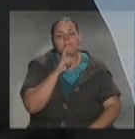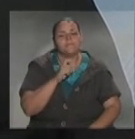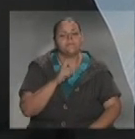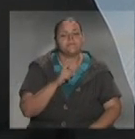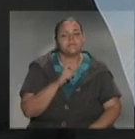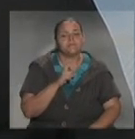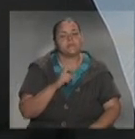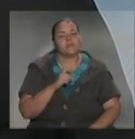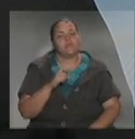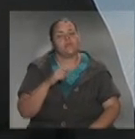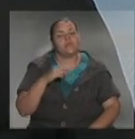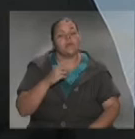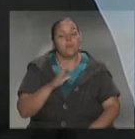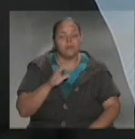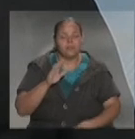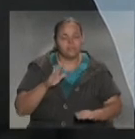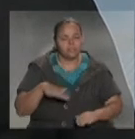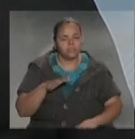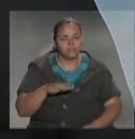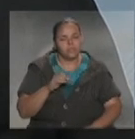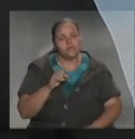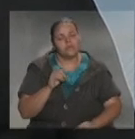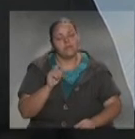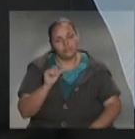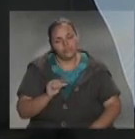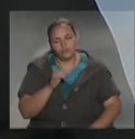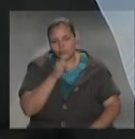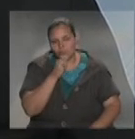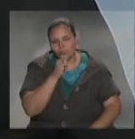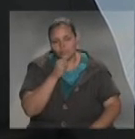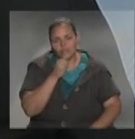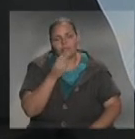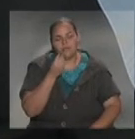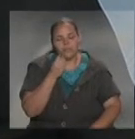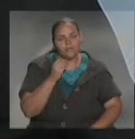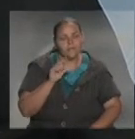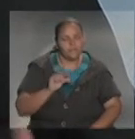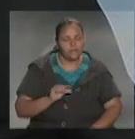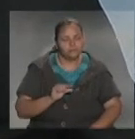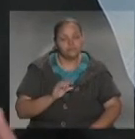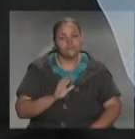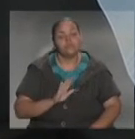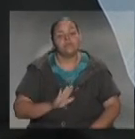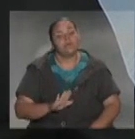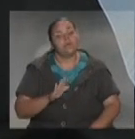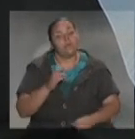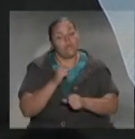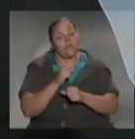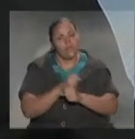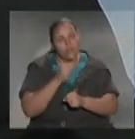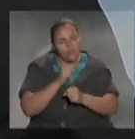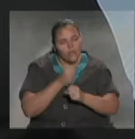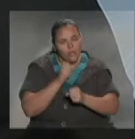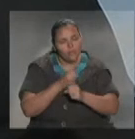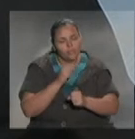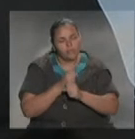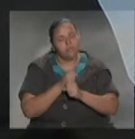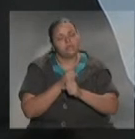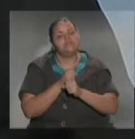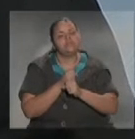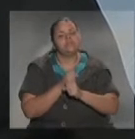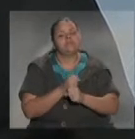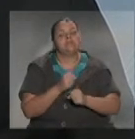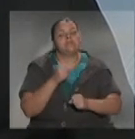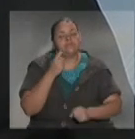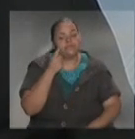que produzem um consumo energético mais baixo. Então, dentro das obras, né,